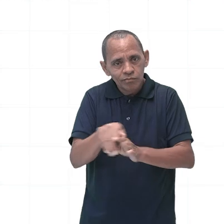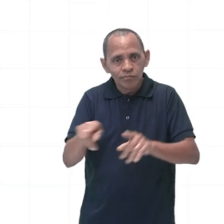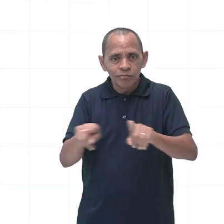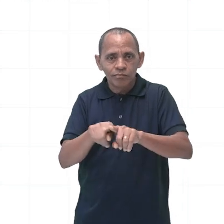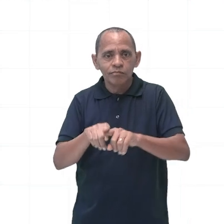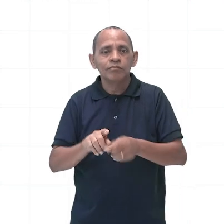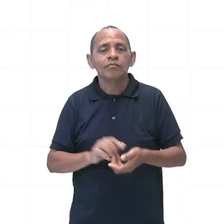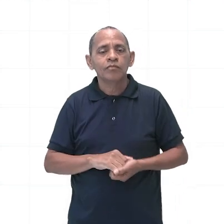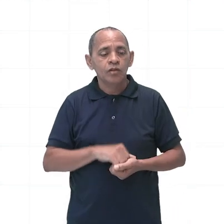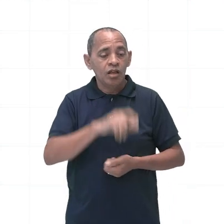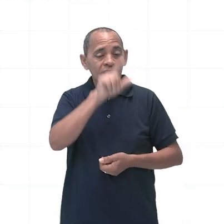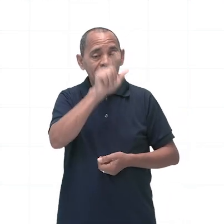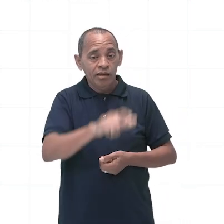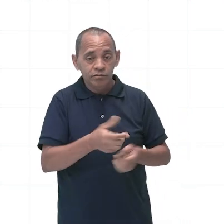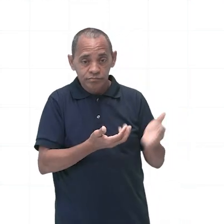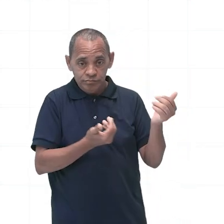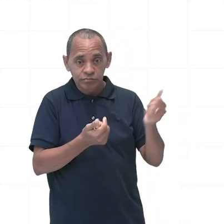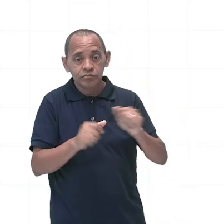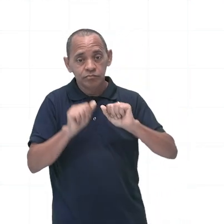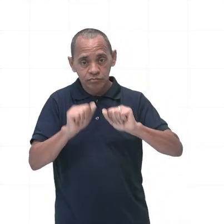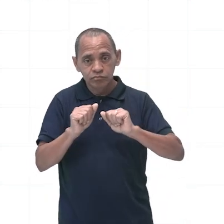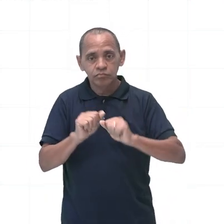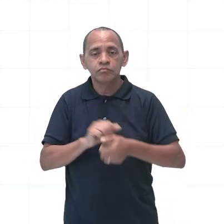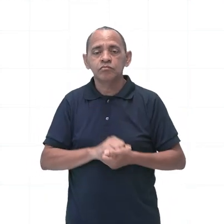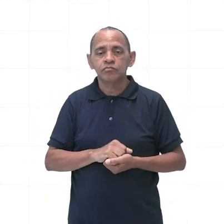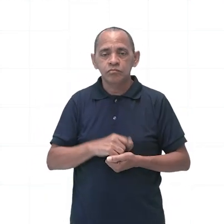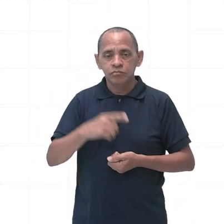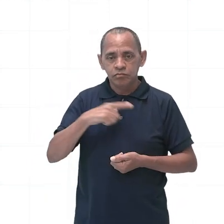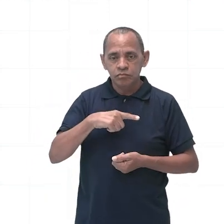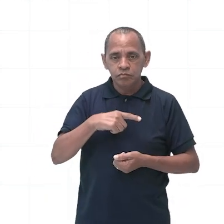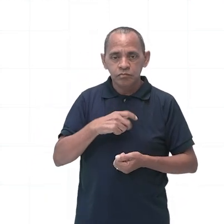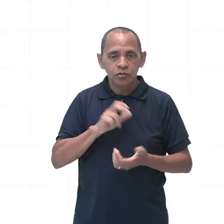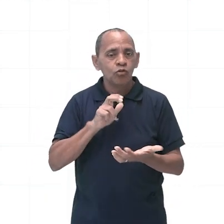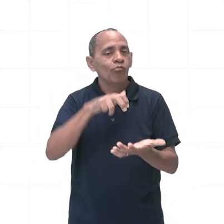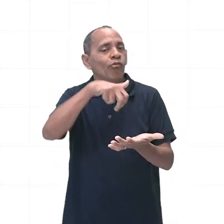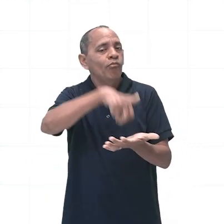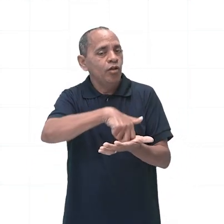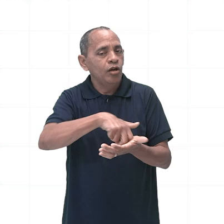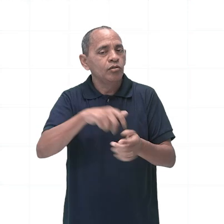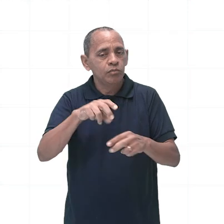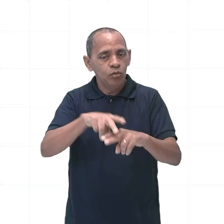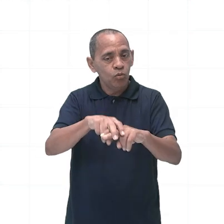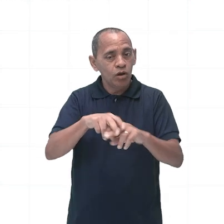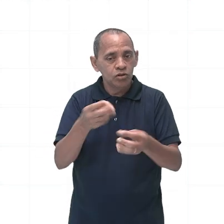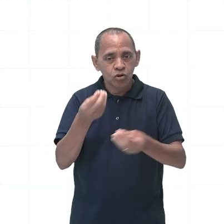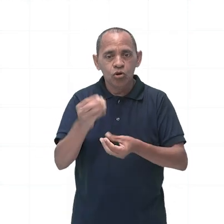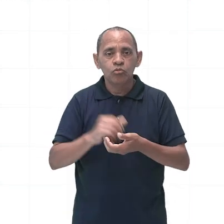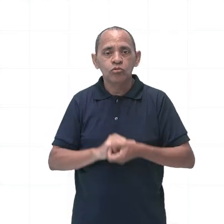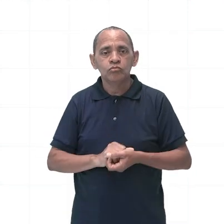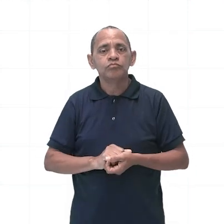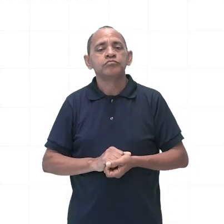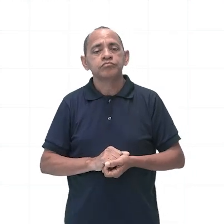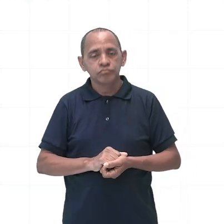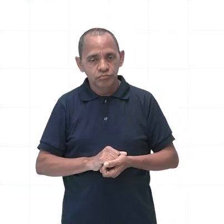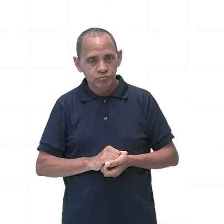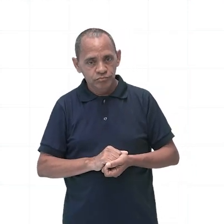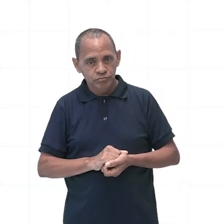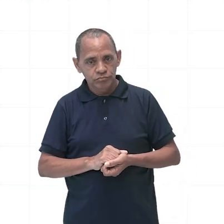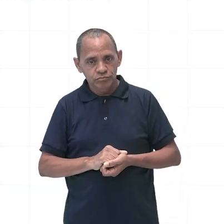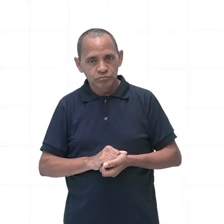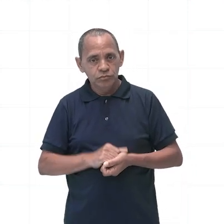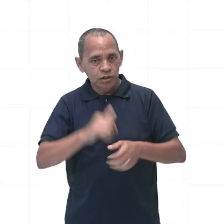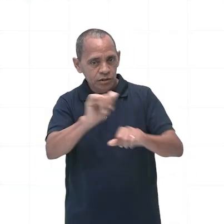infrações. Todavia, isso deve ocorrer por meio de medidas socioeducativas que